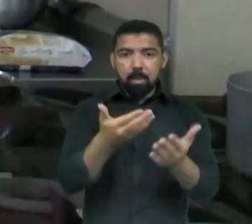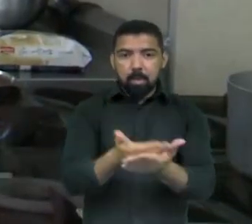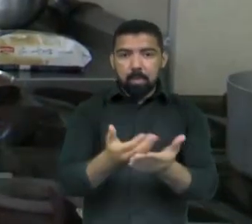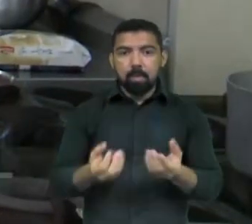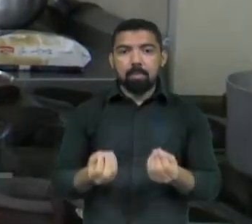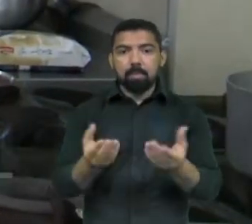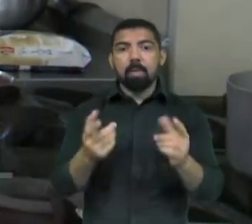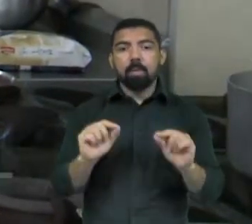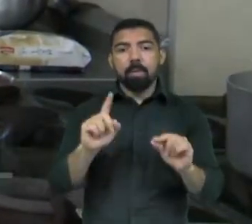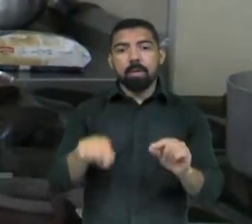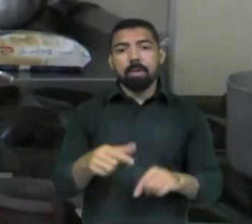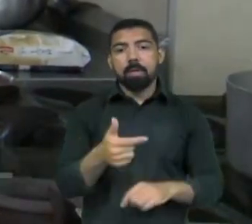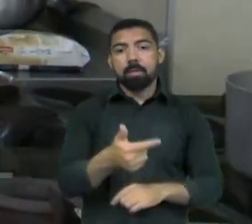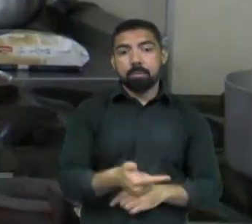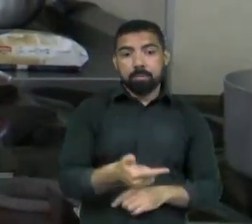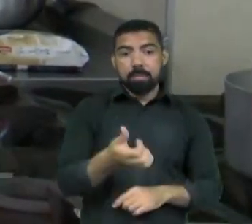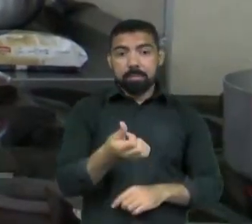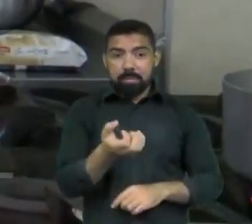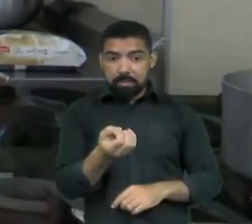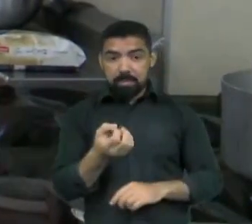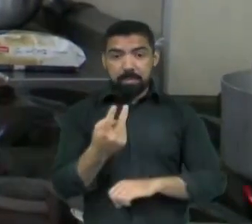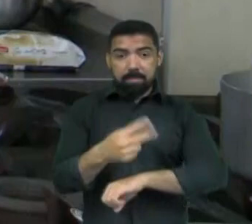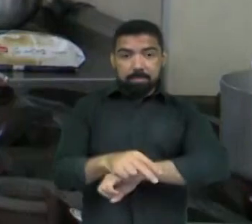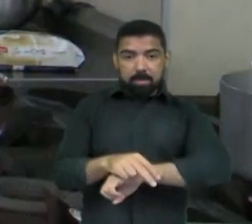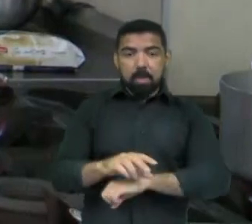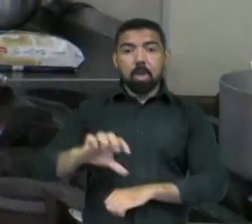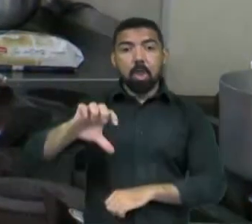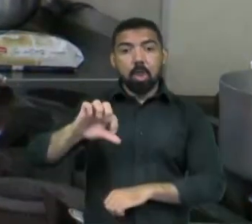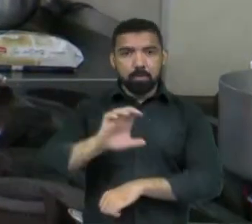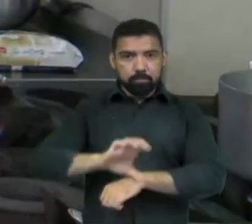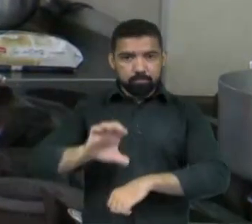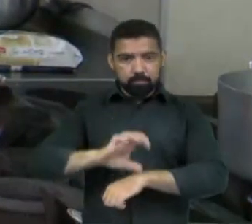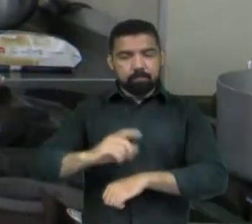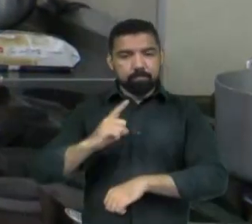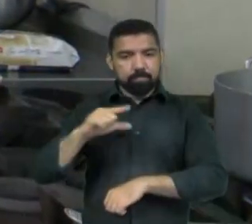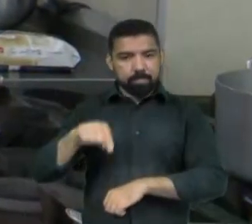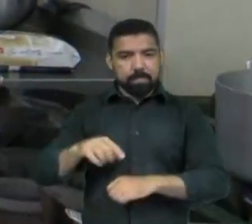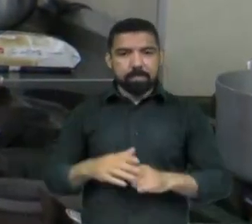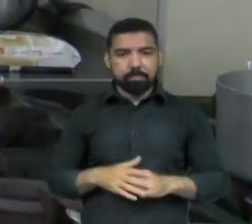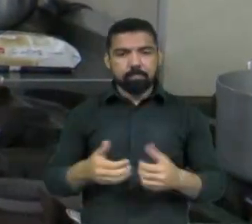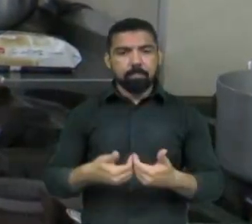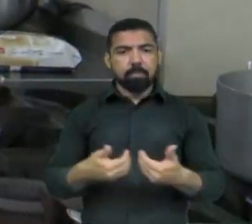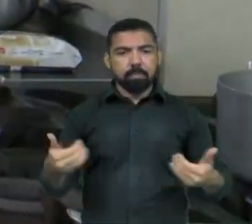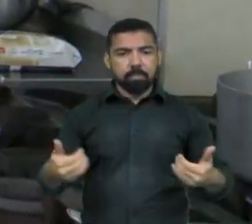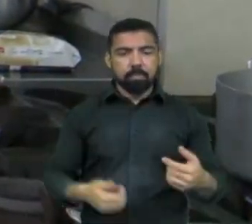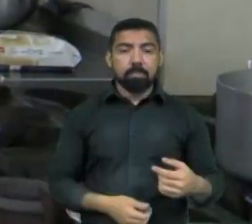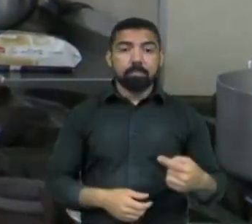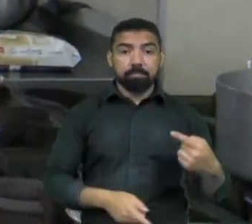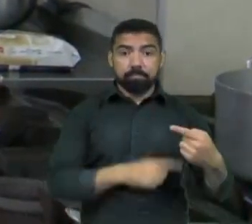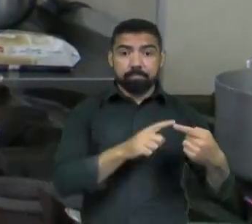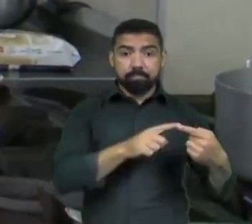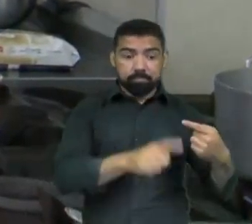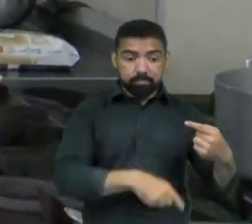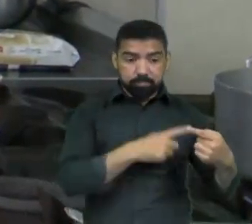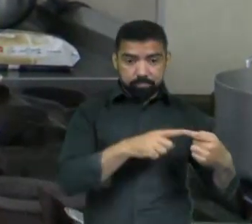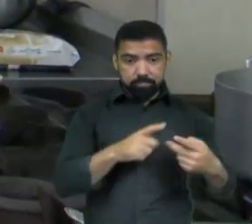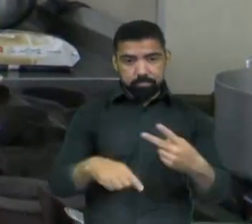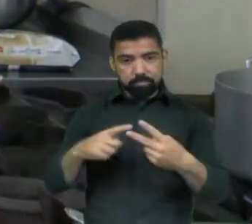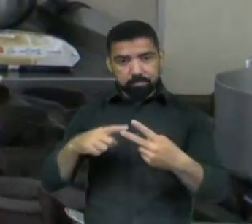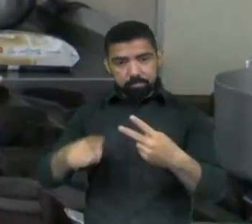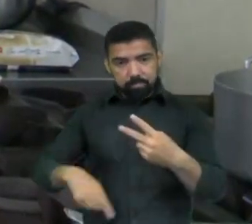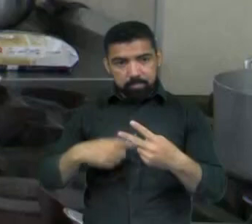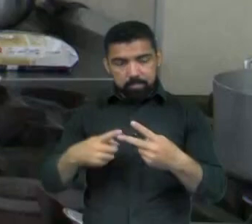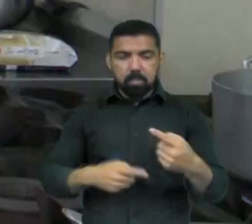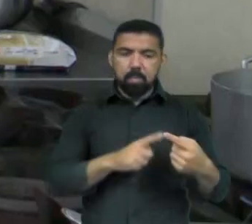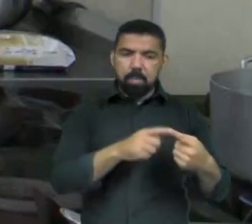260 vagas para 9 cursos. São divididos em 2 ciclos. O primeiro ciclo já está funcionando